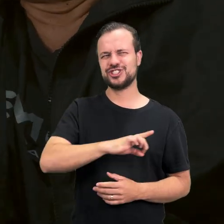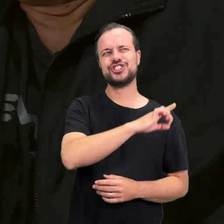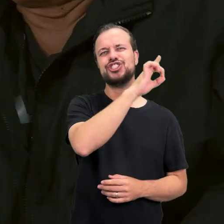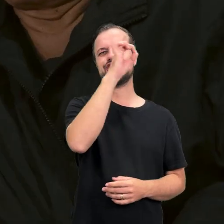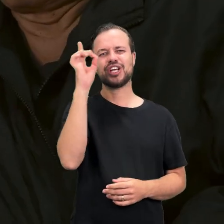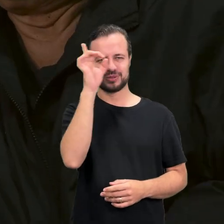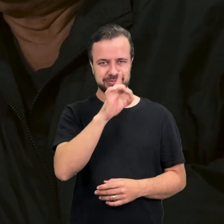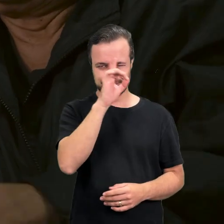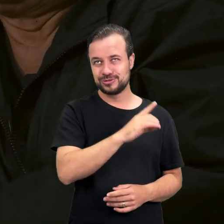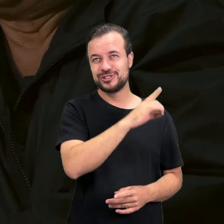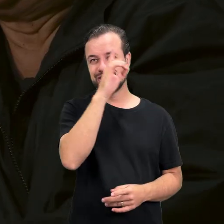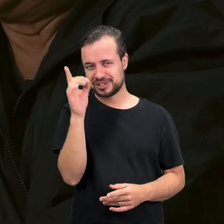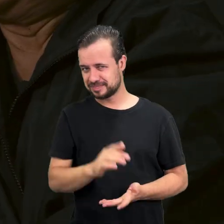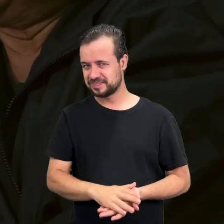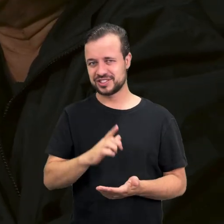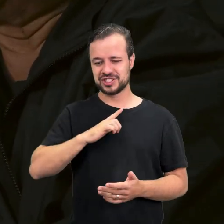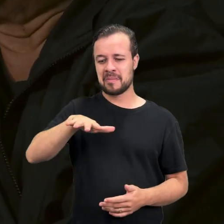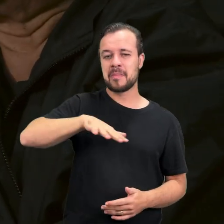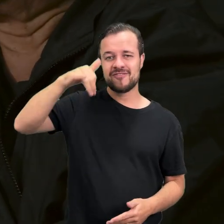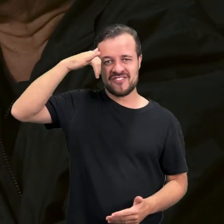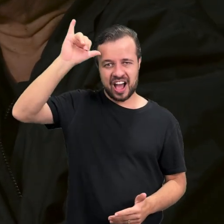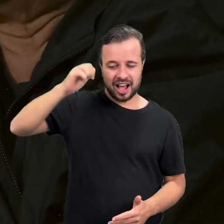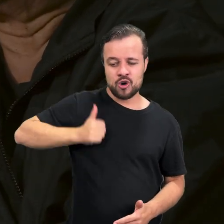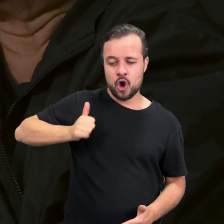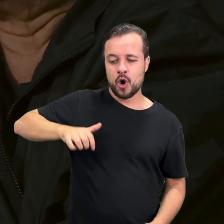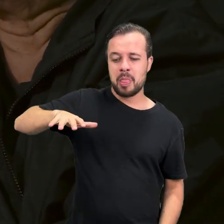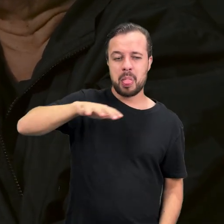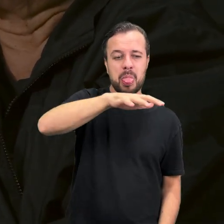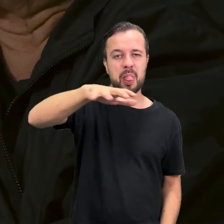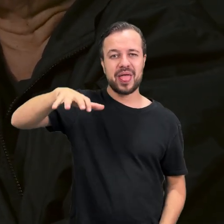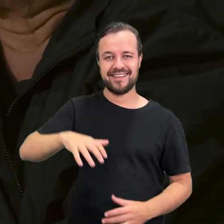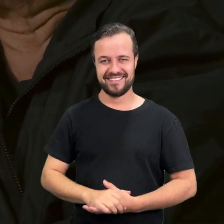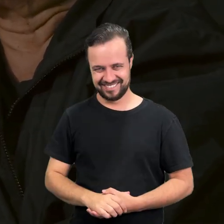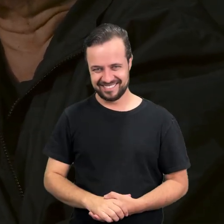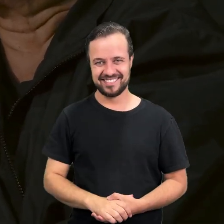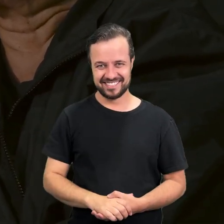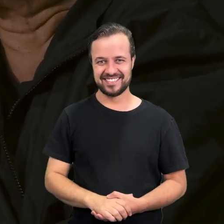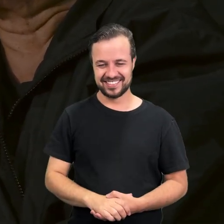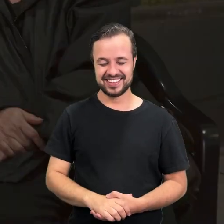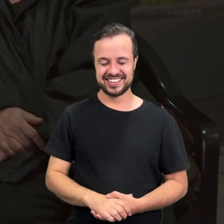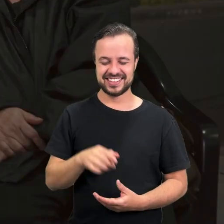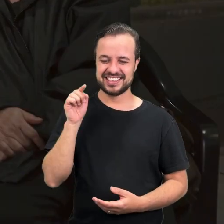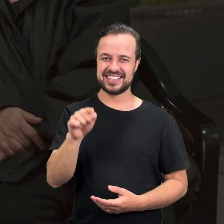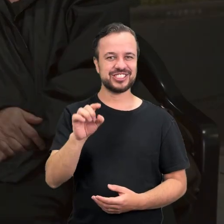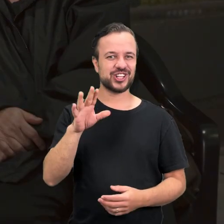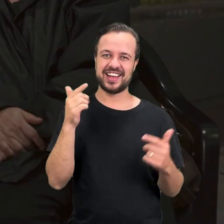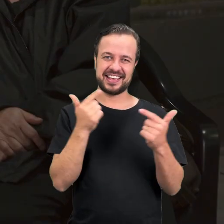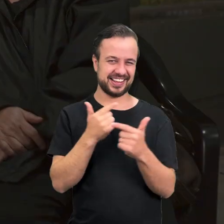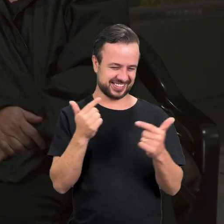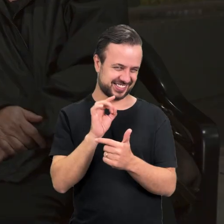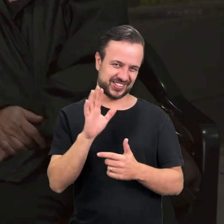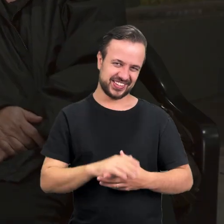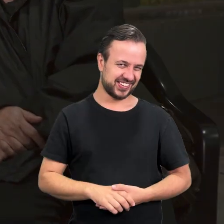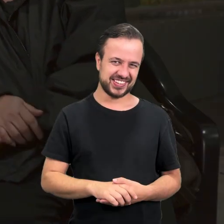foi domingo o dia inteiro. E era um pasto. O campo era um pasto. A gente jogou ali, mas era só risada. A gente